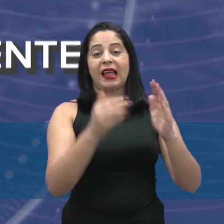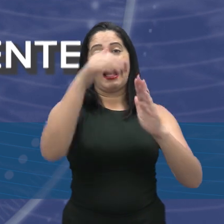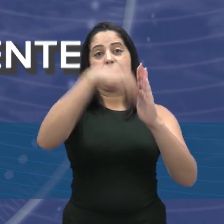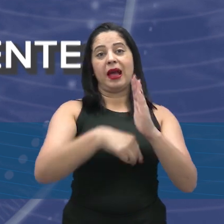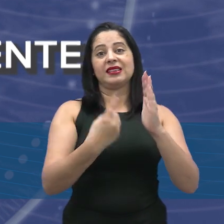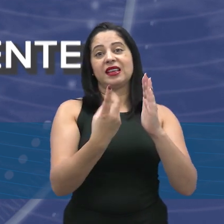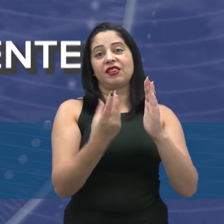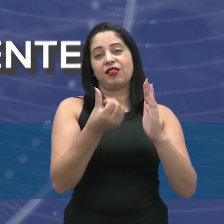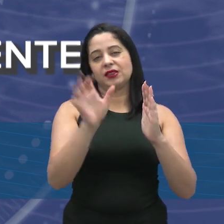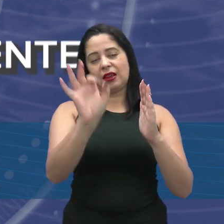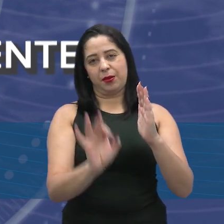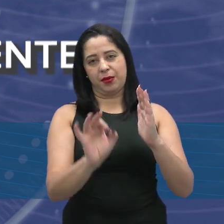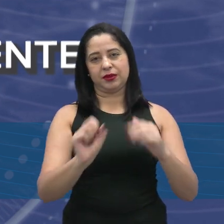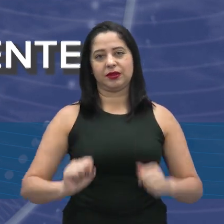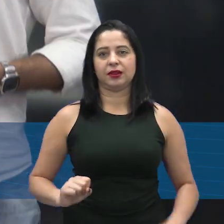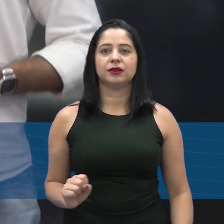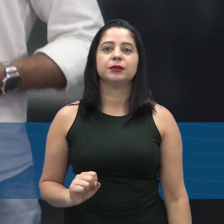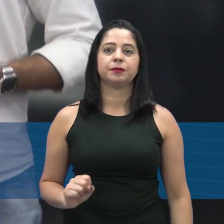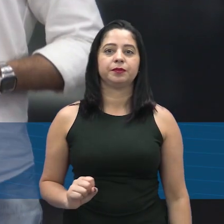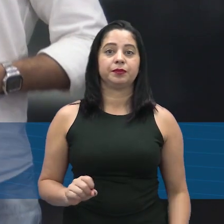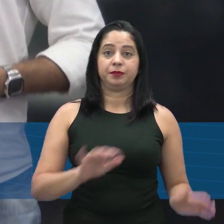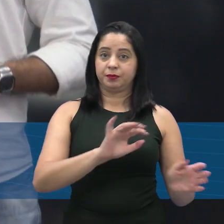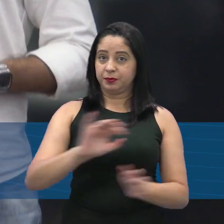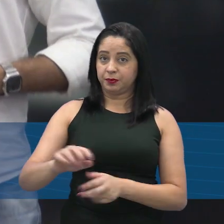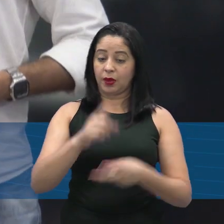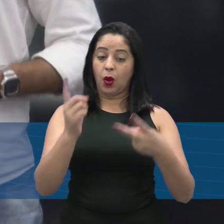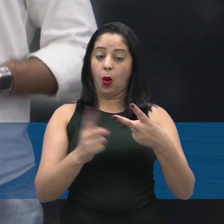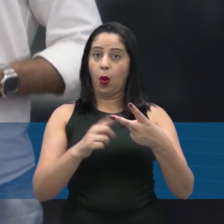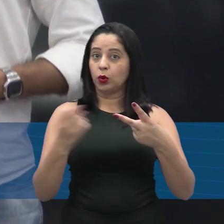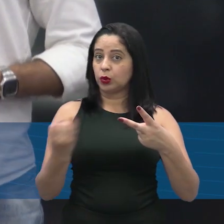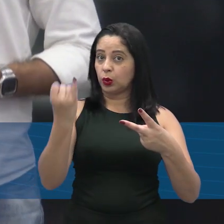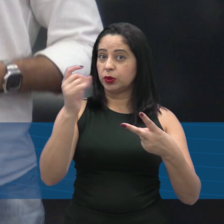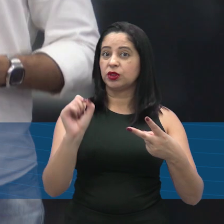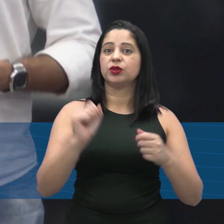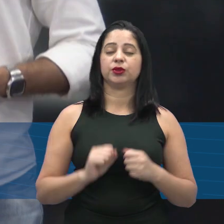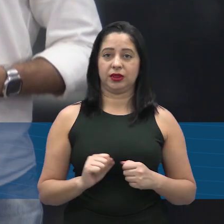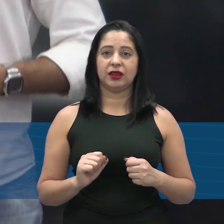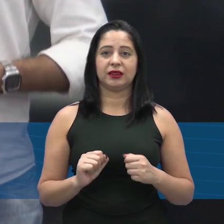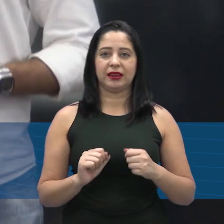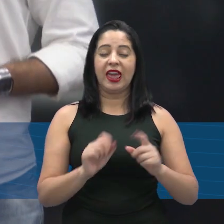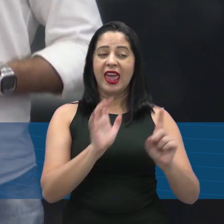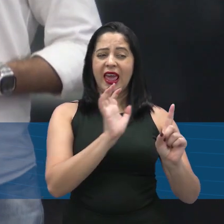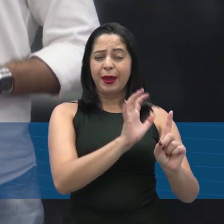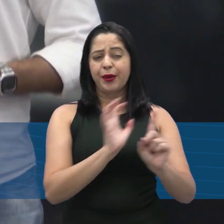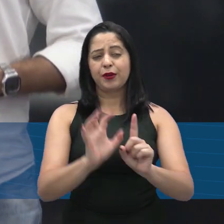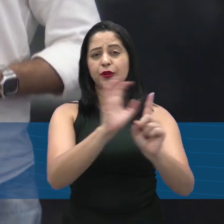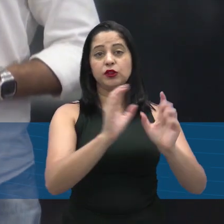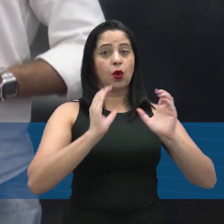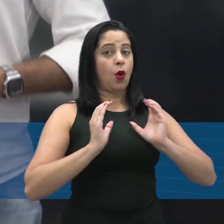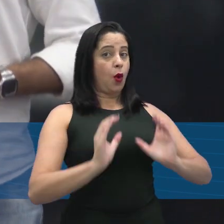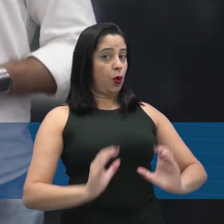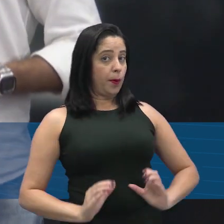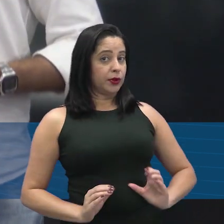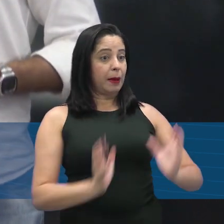para 126%. Outros fatores bastante importantes também influenciaram a mudança de